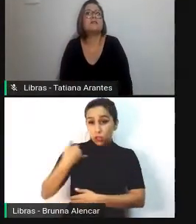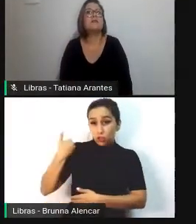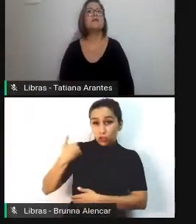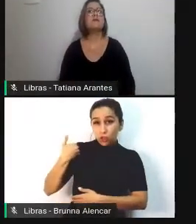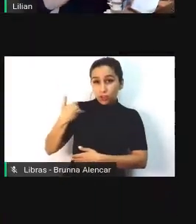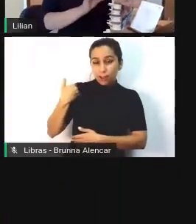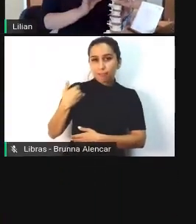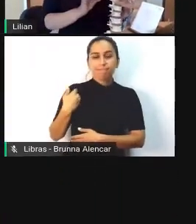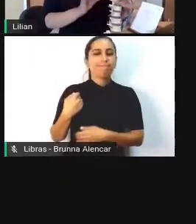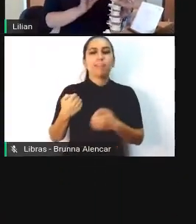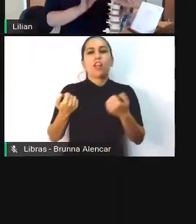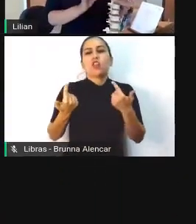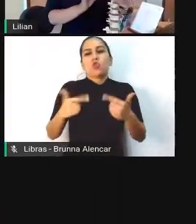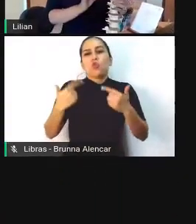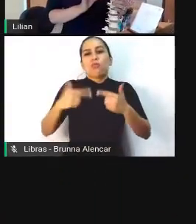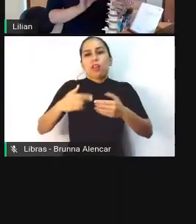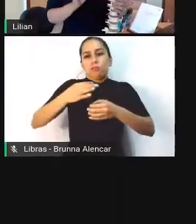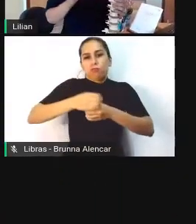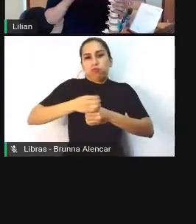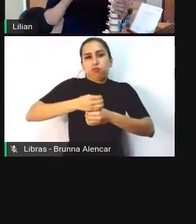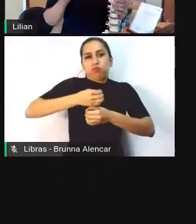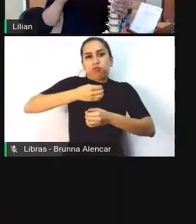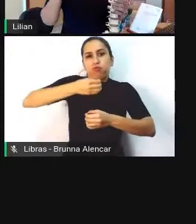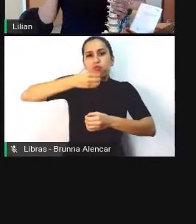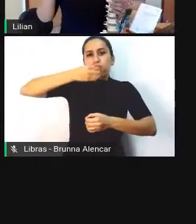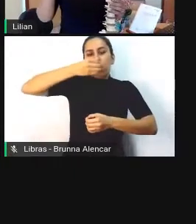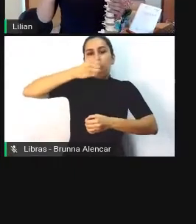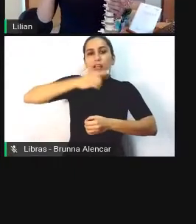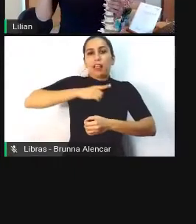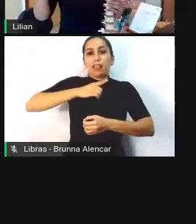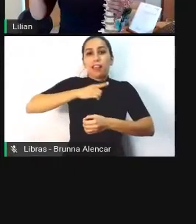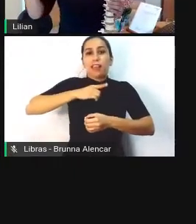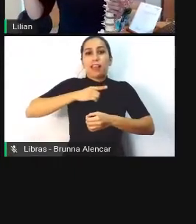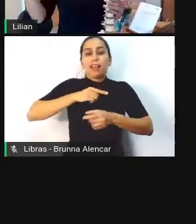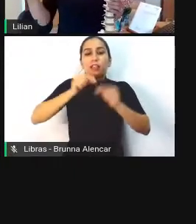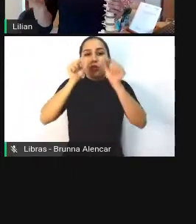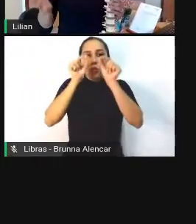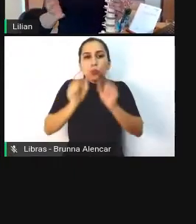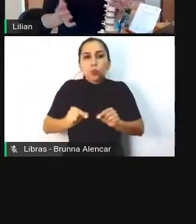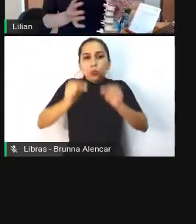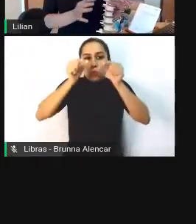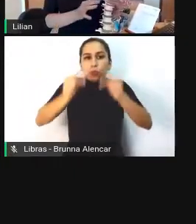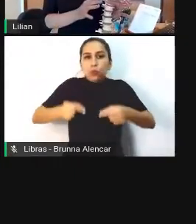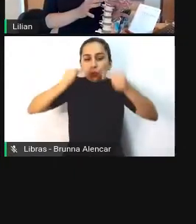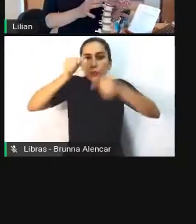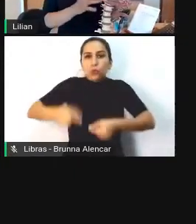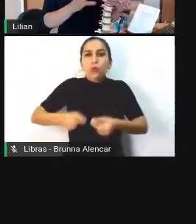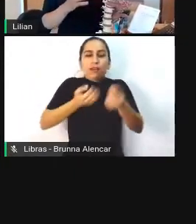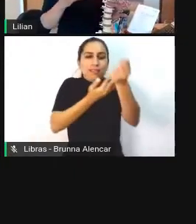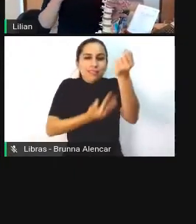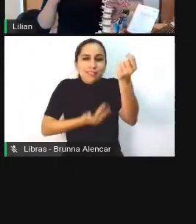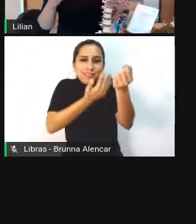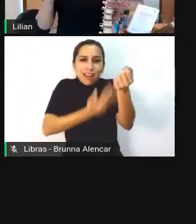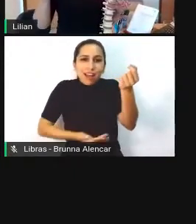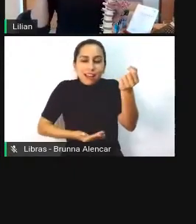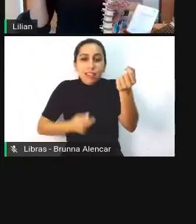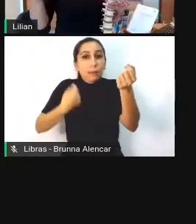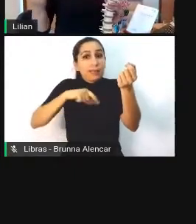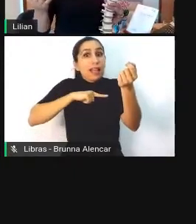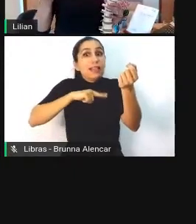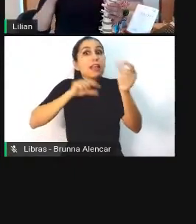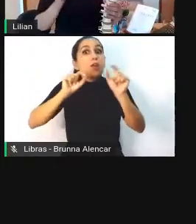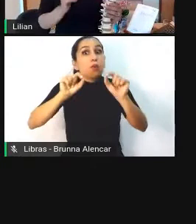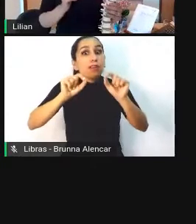vasos sanguíneos próprios. Eles precisam de serem nutridos, né? Eles dependem de um